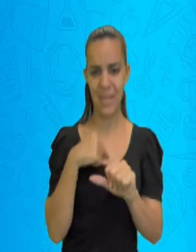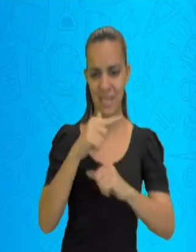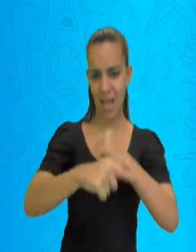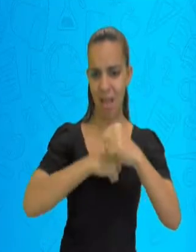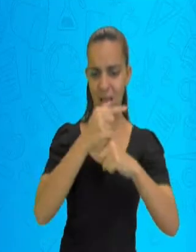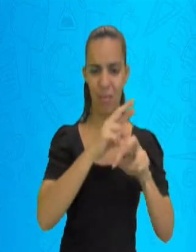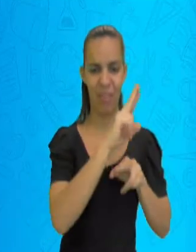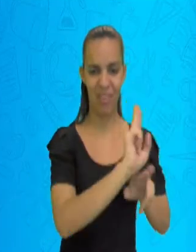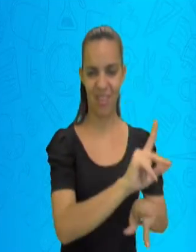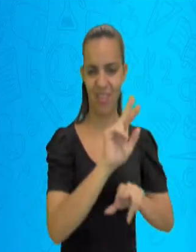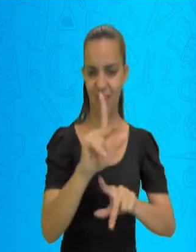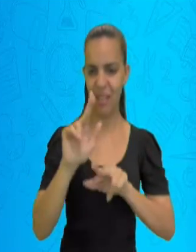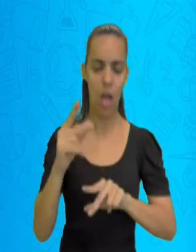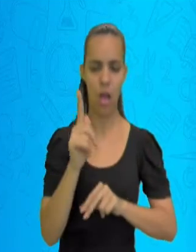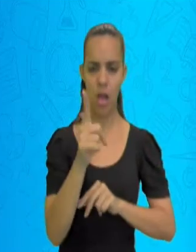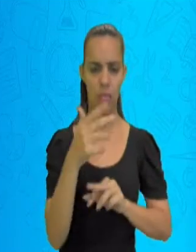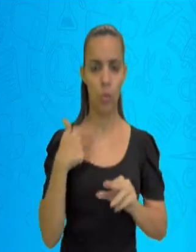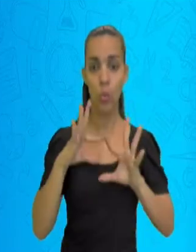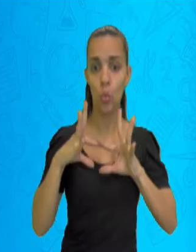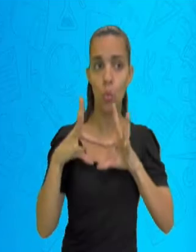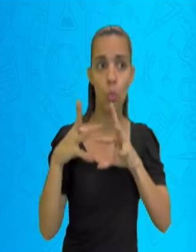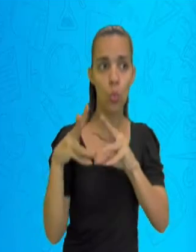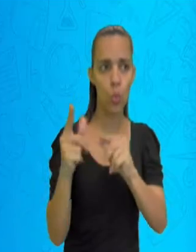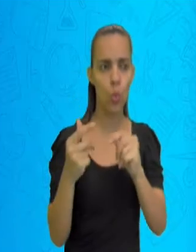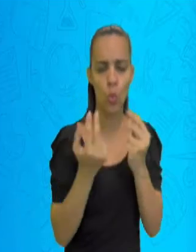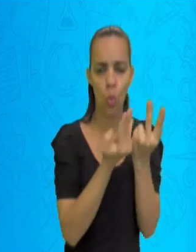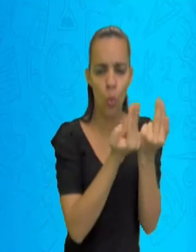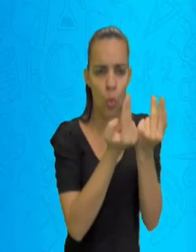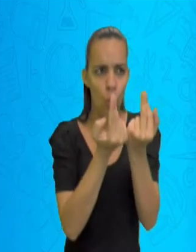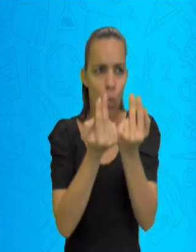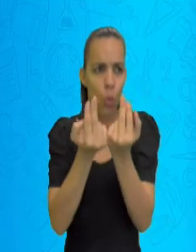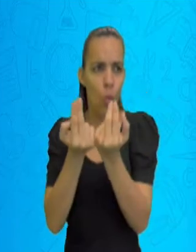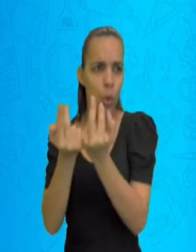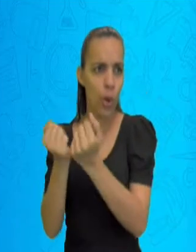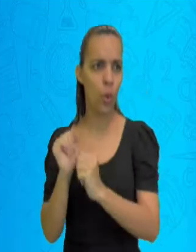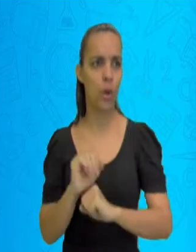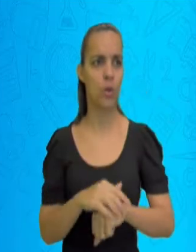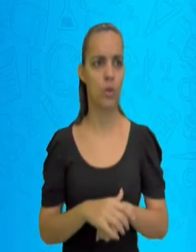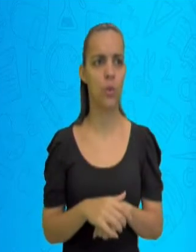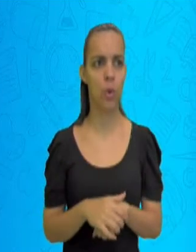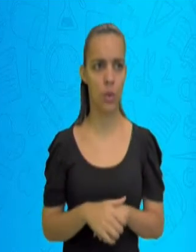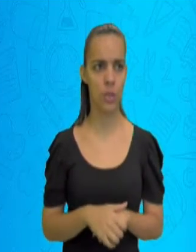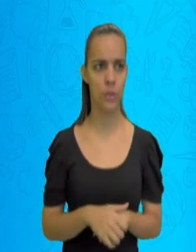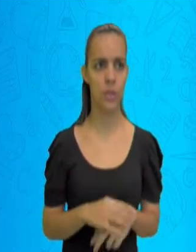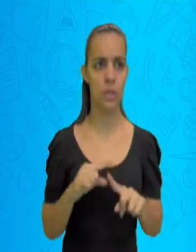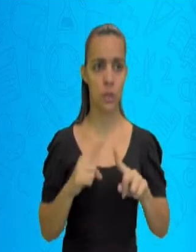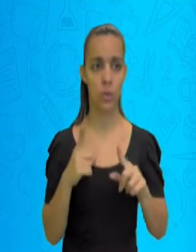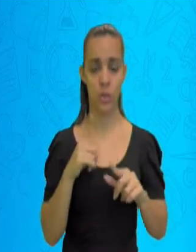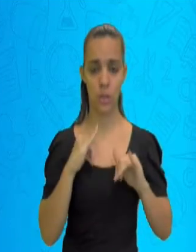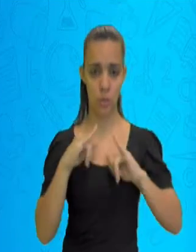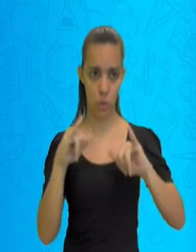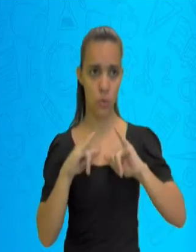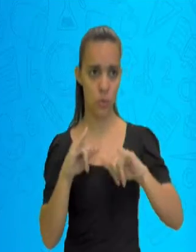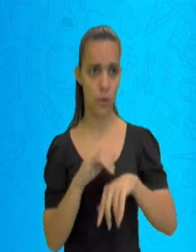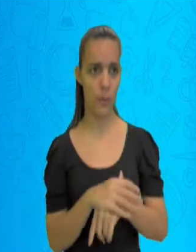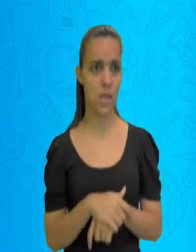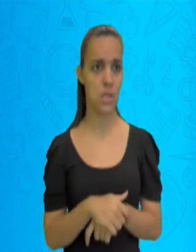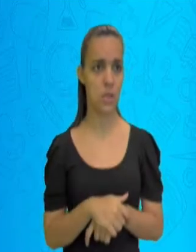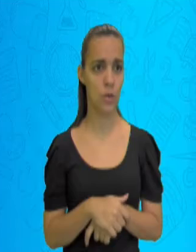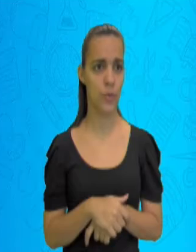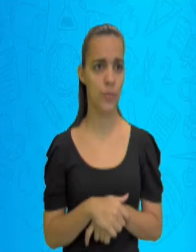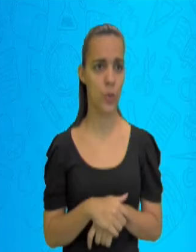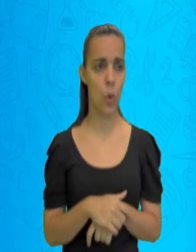vai prevalecer. Isto continua nas informações posteriores.